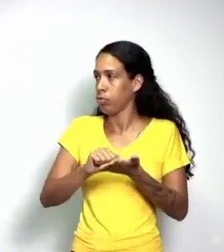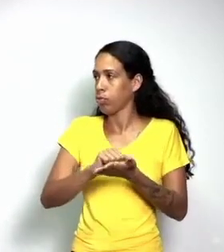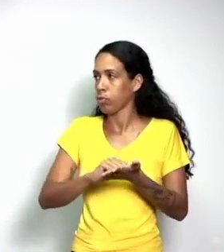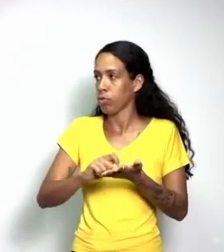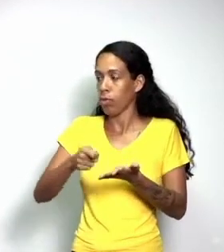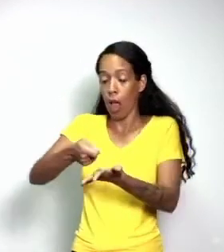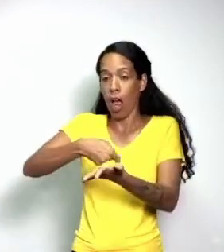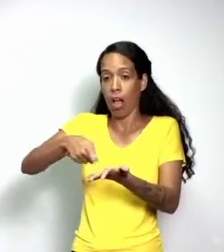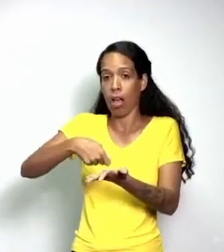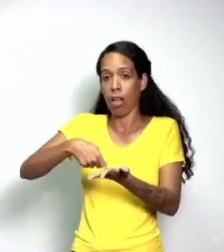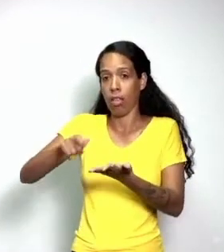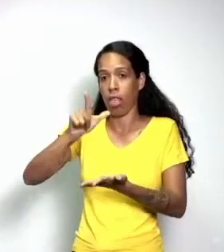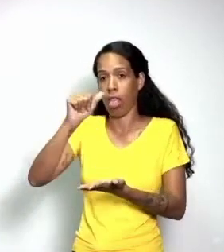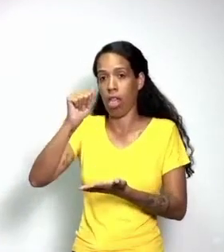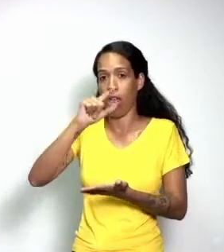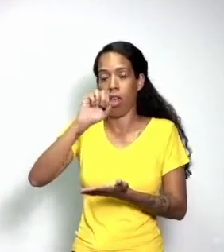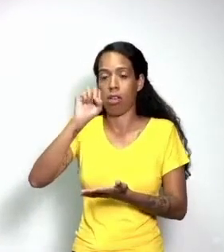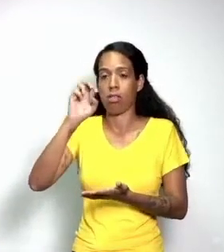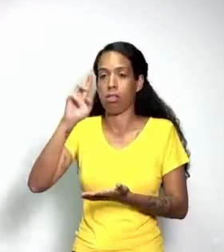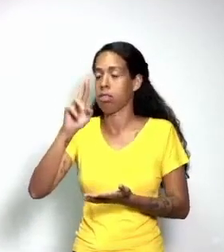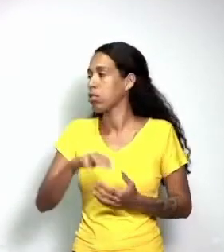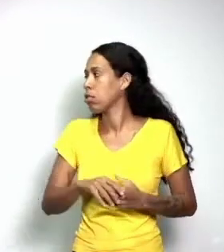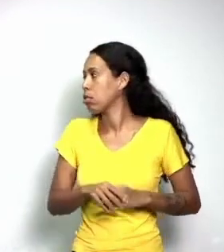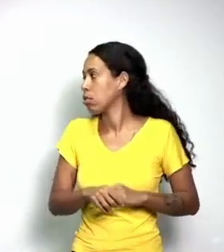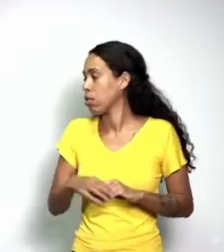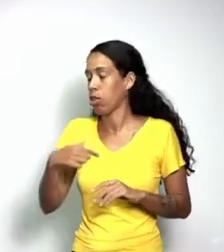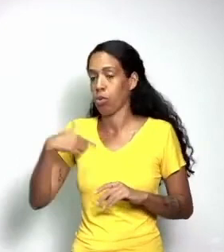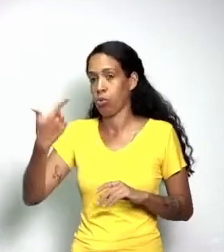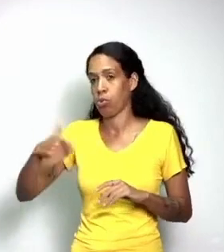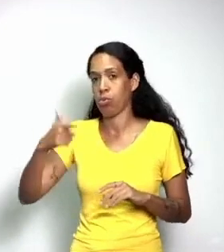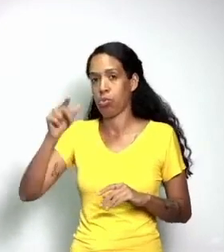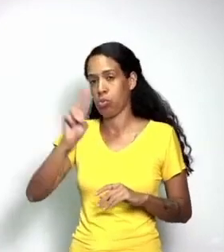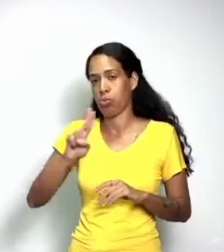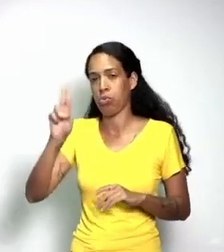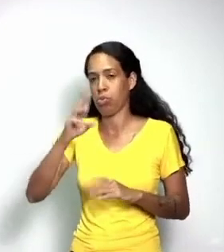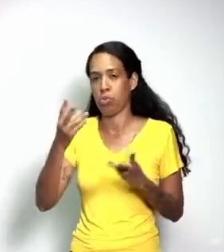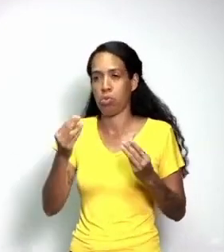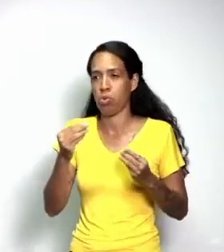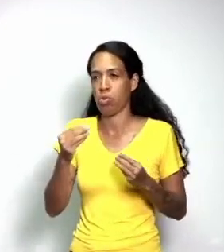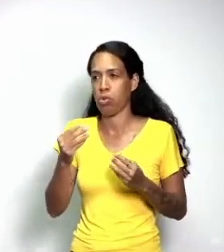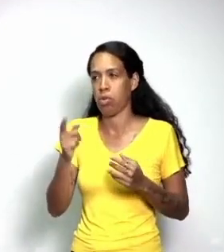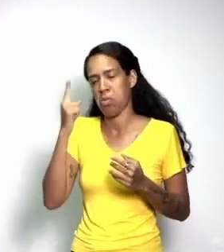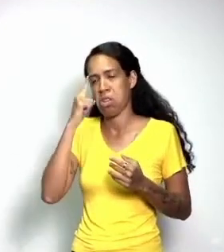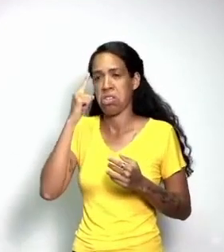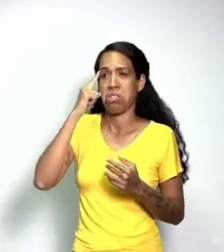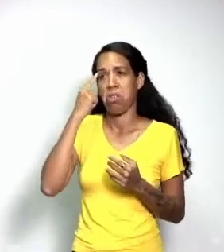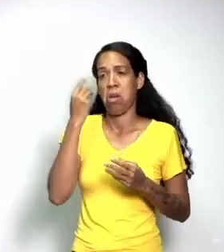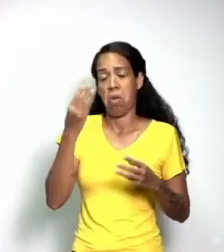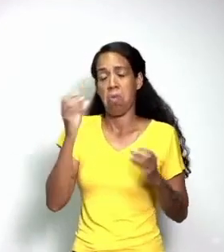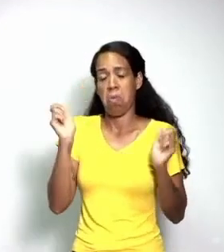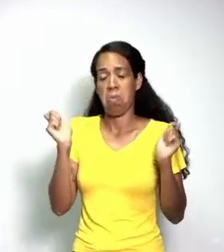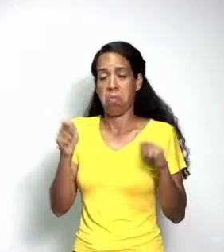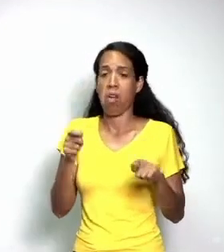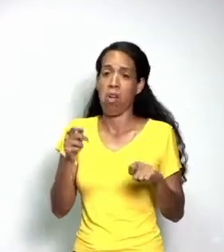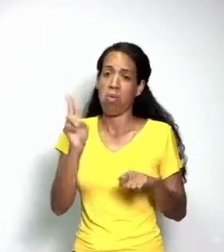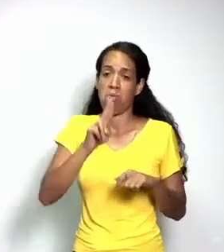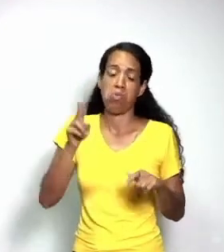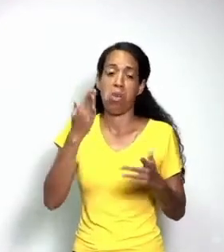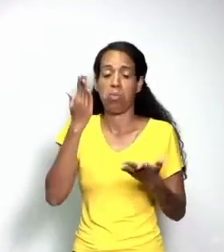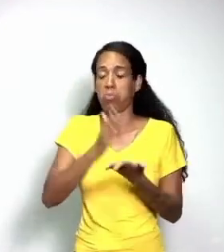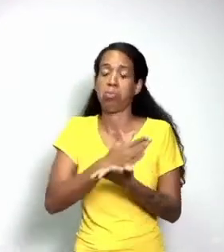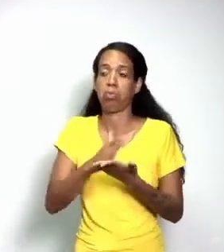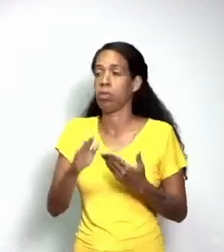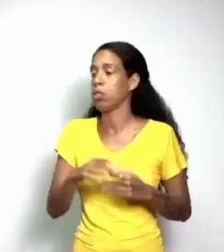caneta laser, esse eu não tenho, não uso muito, mas imagino que possa ser útil em algumas situações.